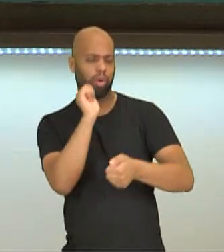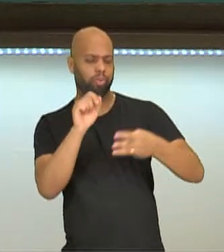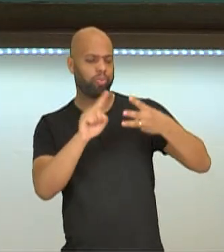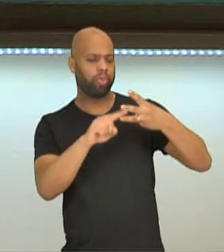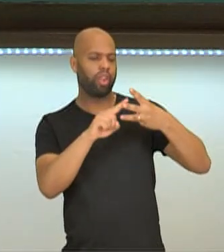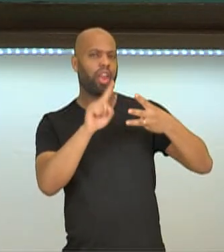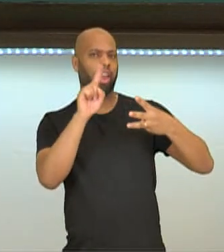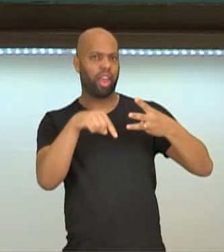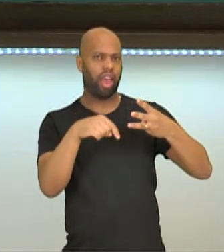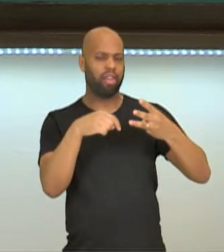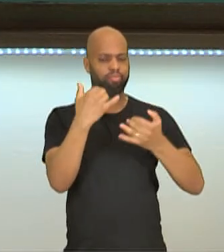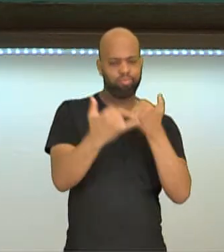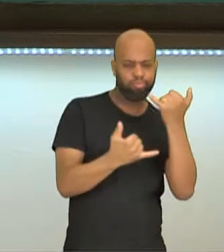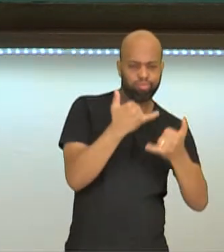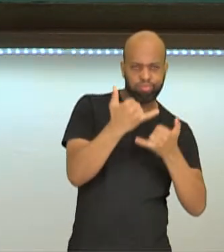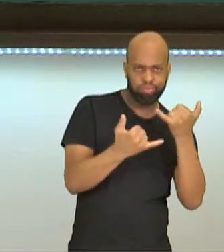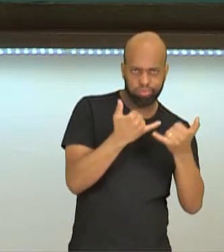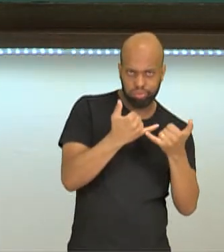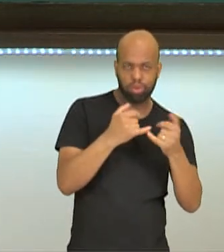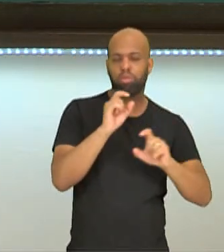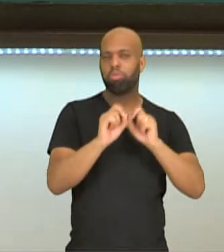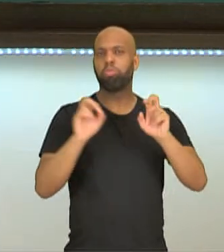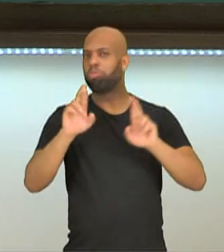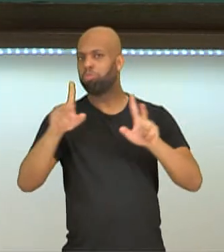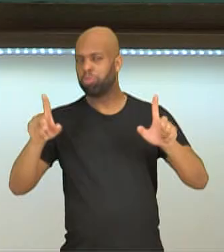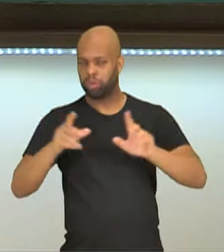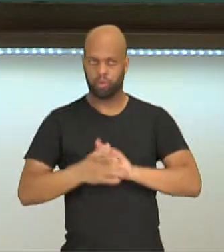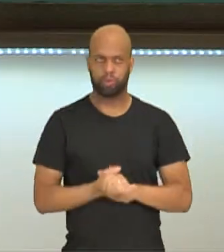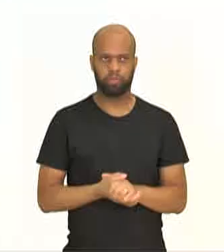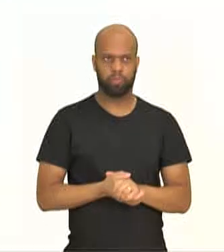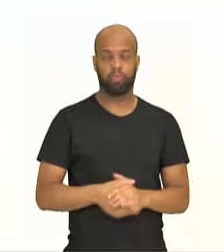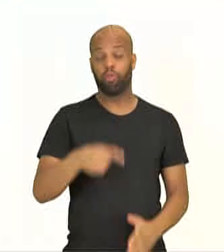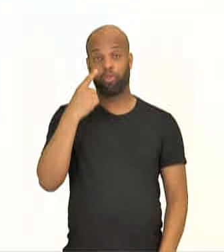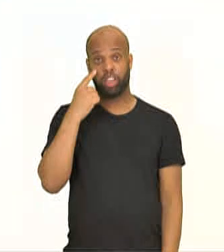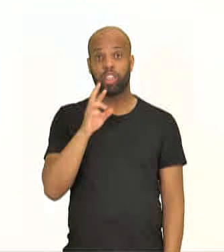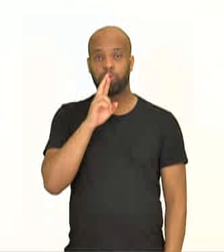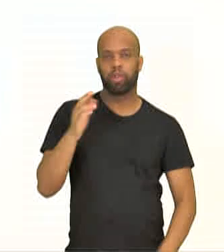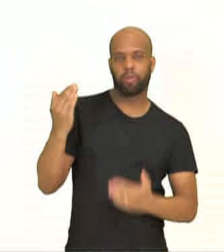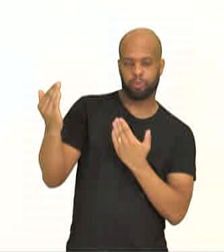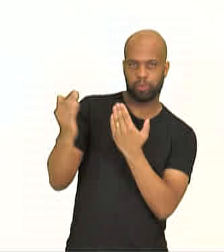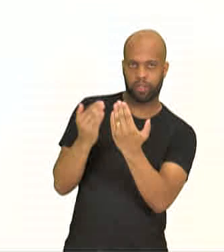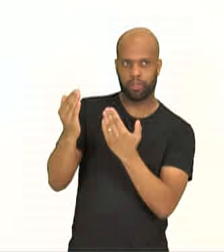é considerada esporte? Vamos lá, me acompanhem na resposta.